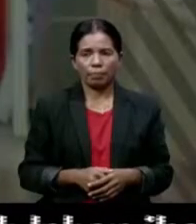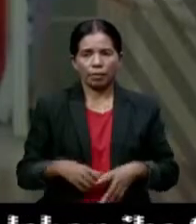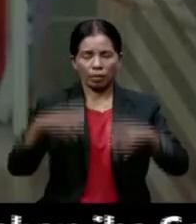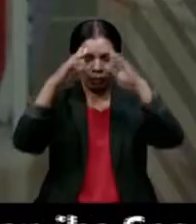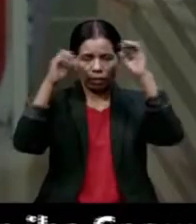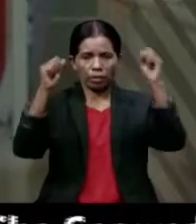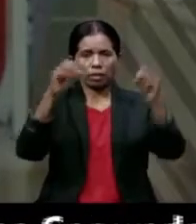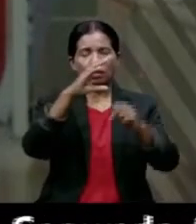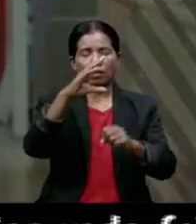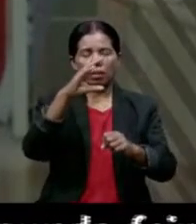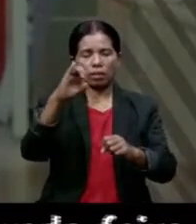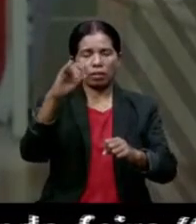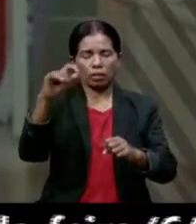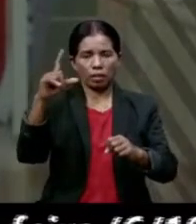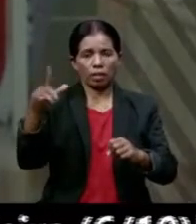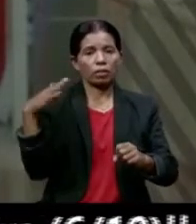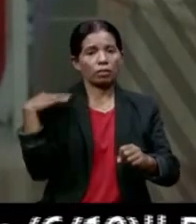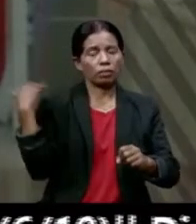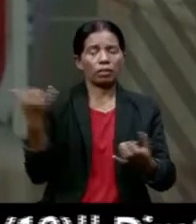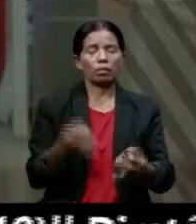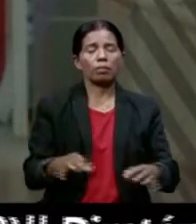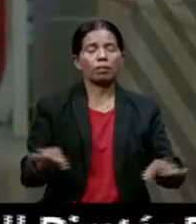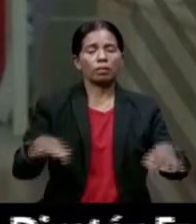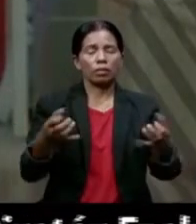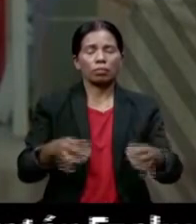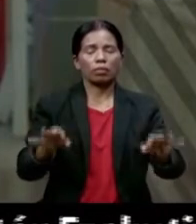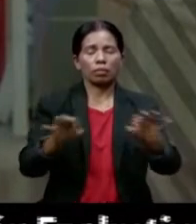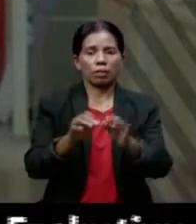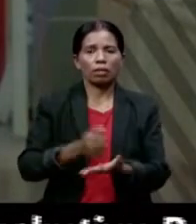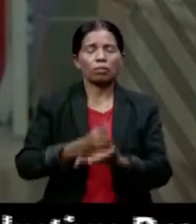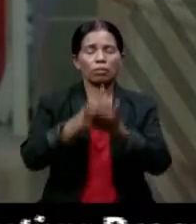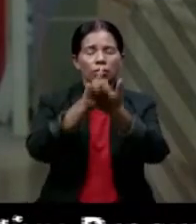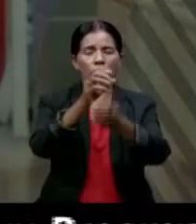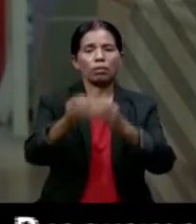Presidente se Cecilia Tetens ofensiran e papel importante li uma apoia setor agrícola.